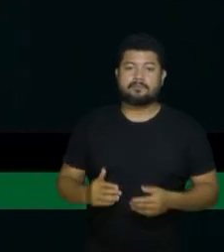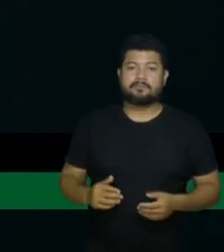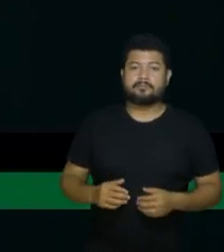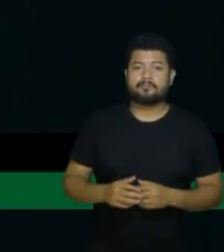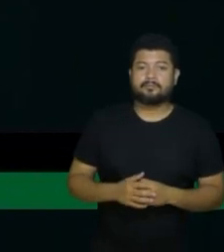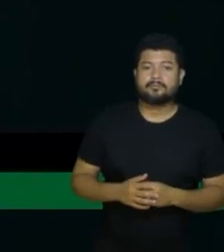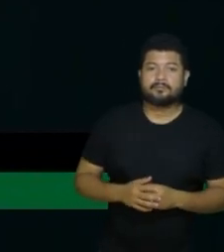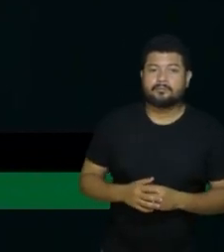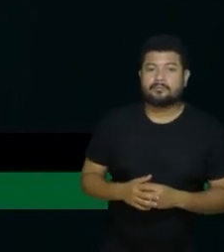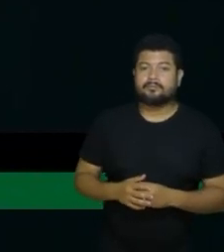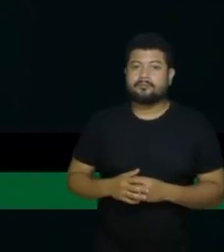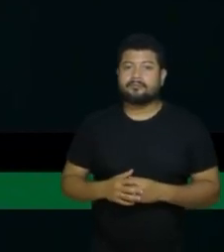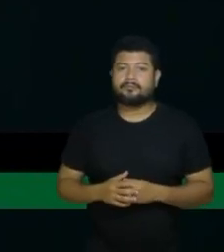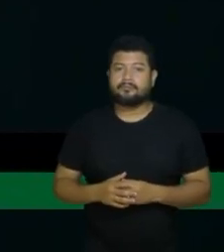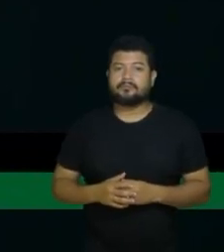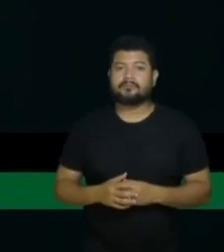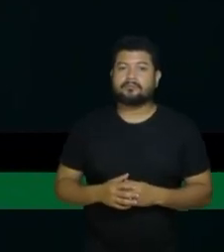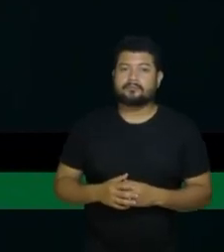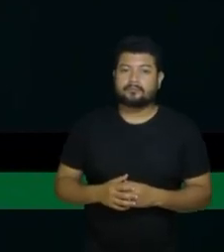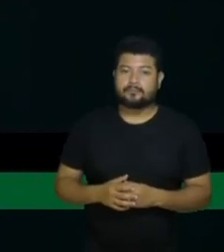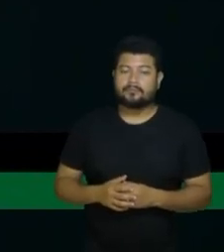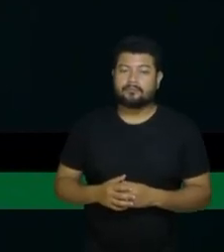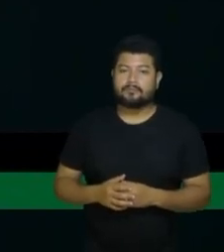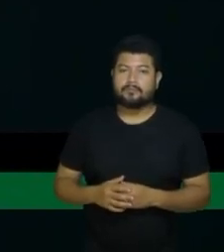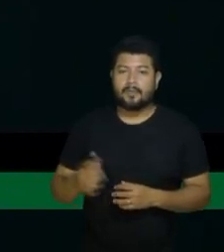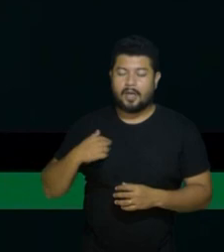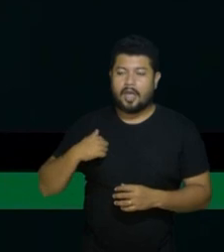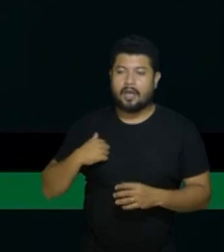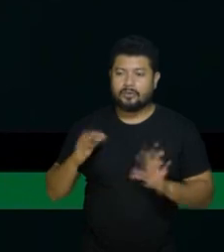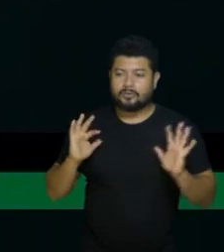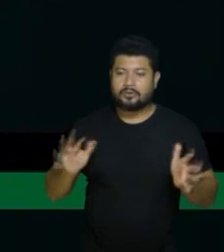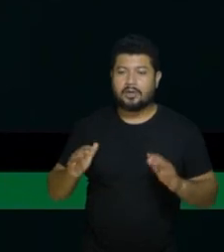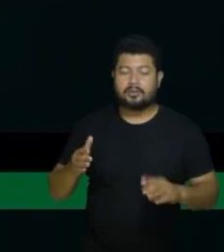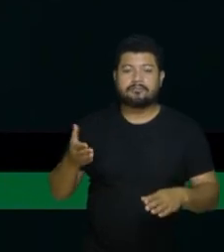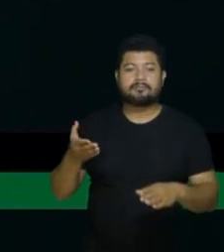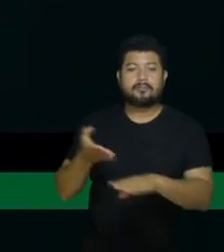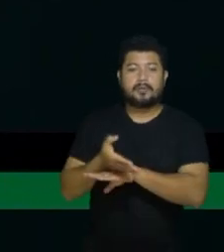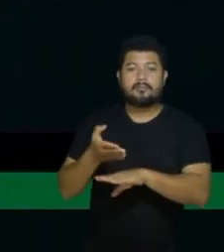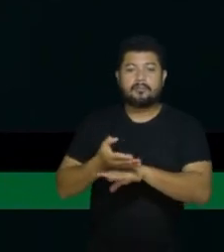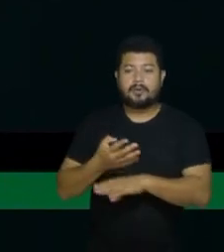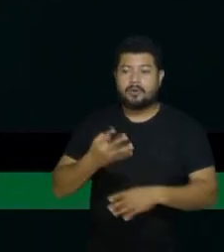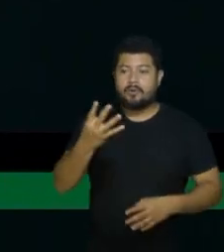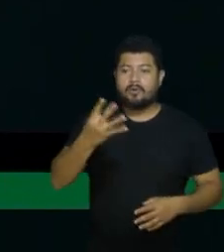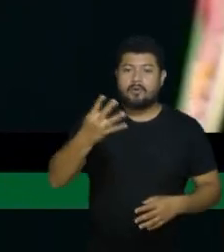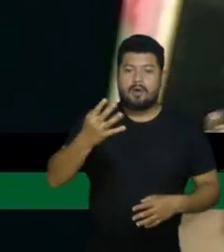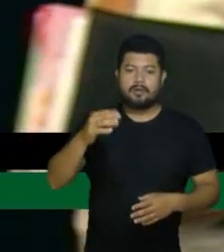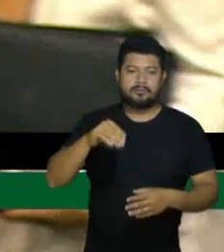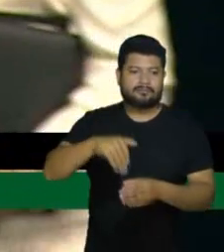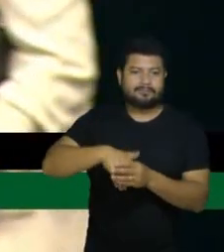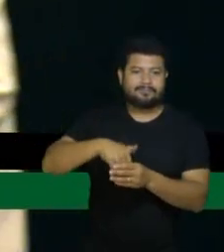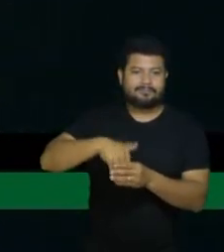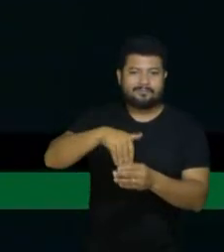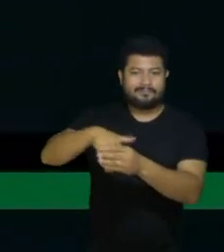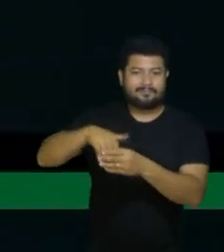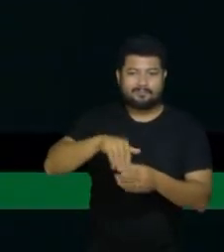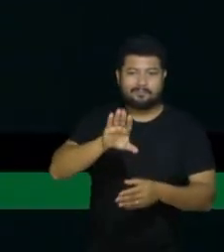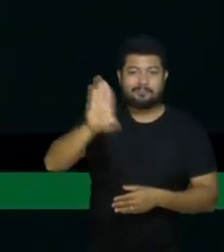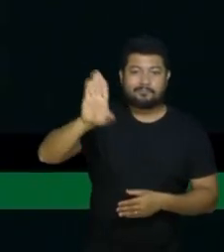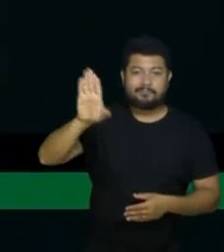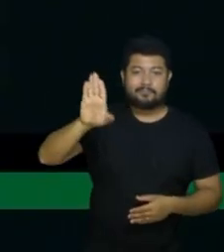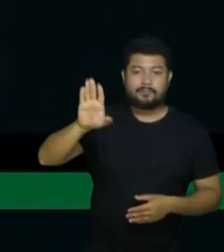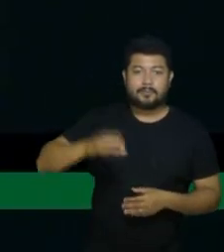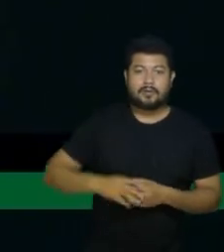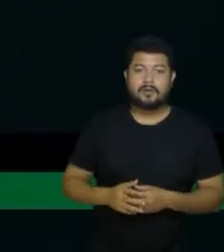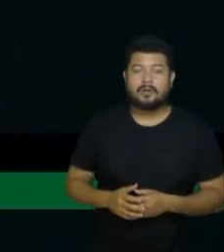moradias eu disputei quatro eleições uma de vereador duas de vice-prefeito e uma de